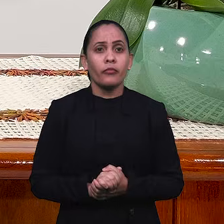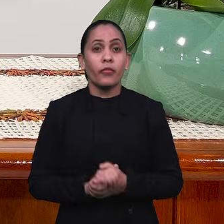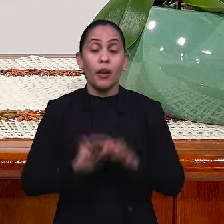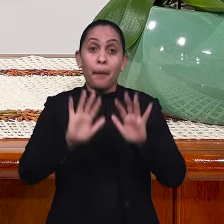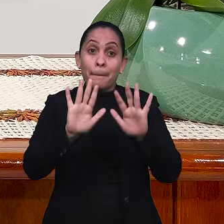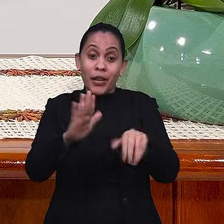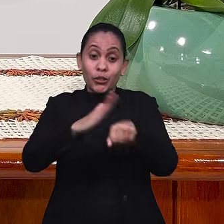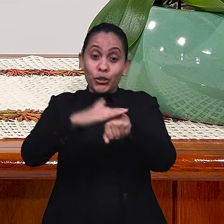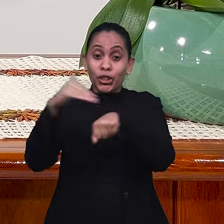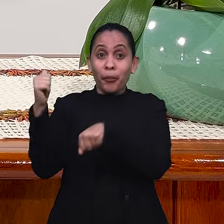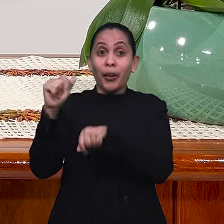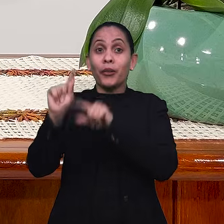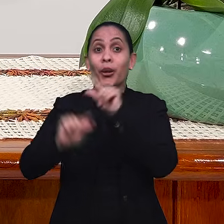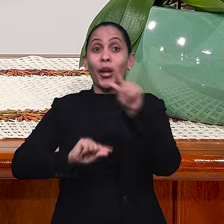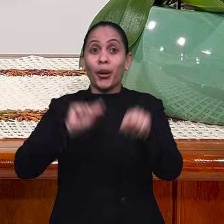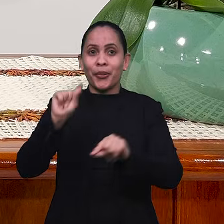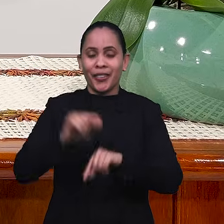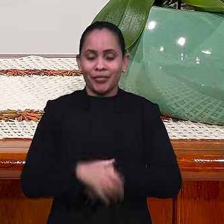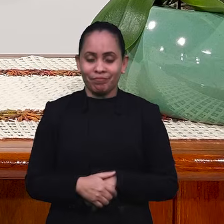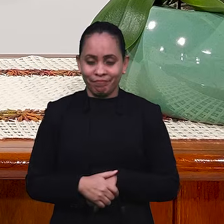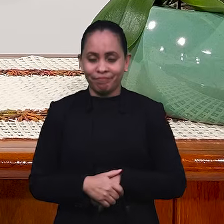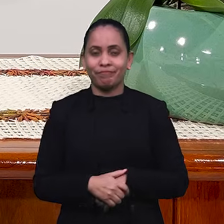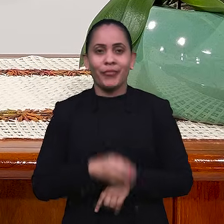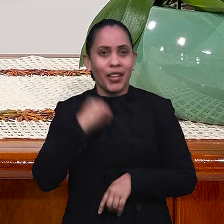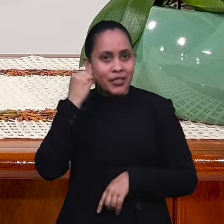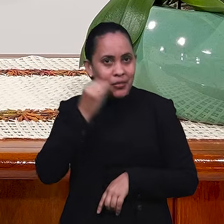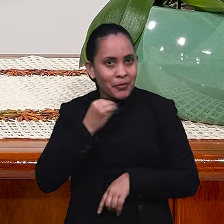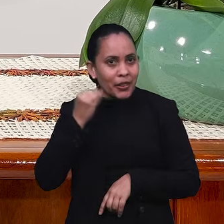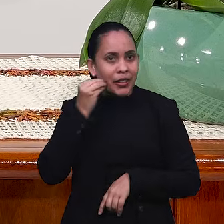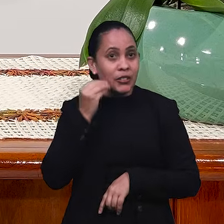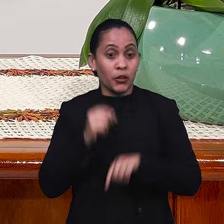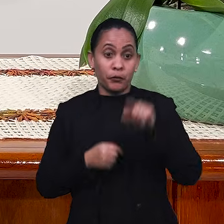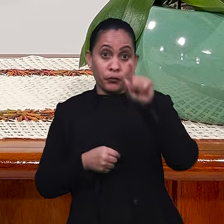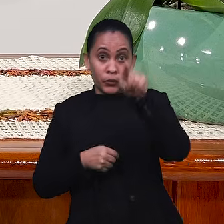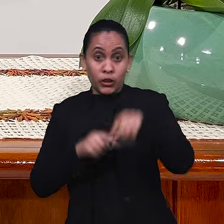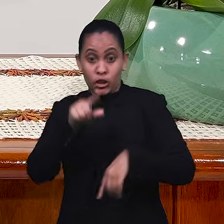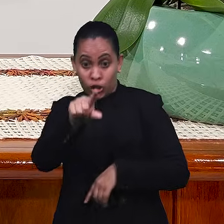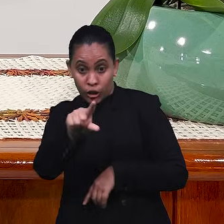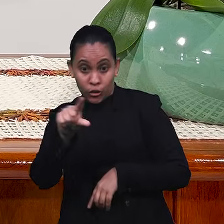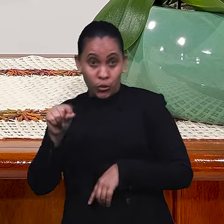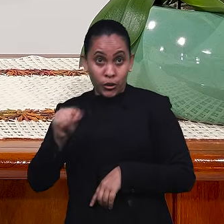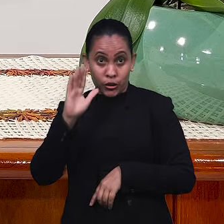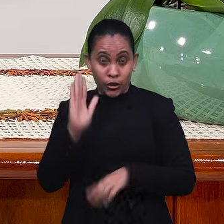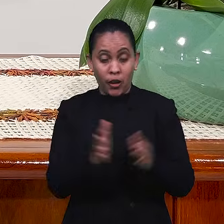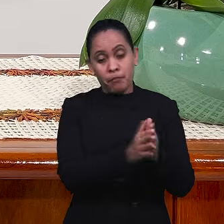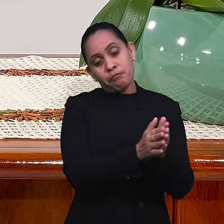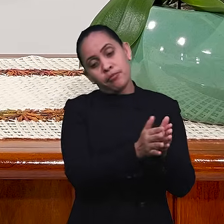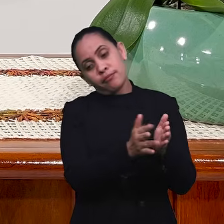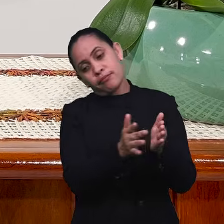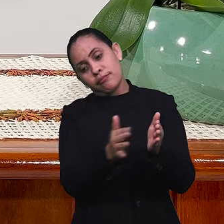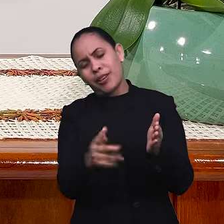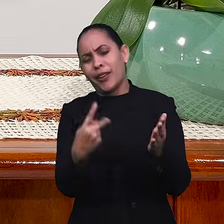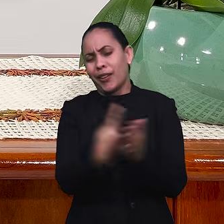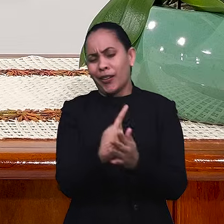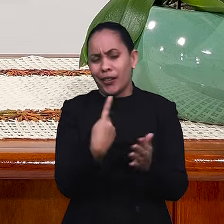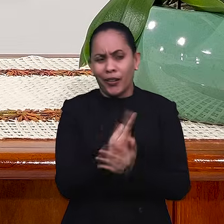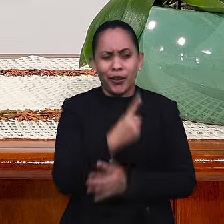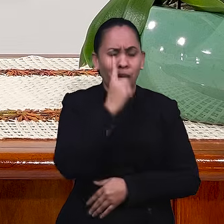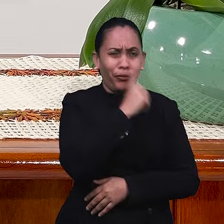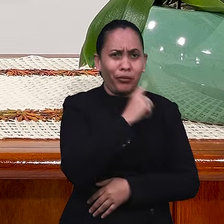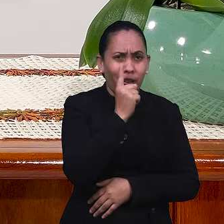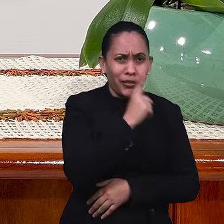o chamado, então, é aquele momento onde você já estava eleito, você veio no decorrer da sua vida errando,